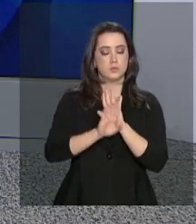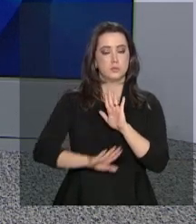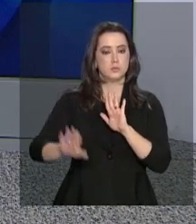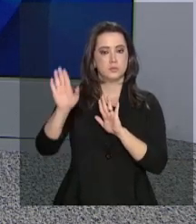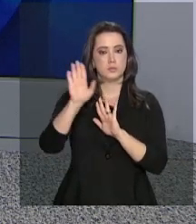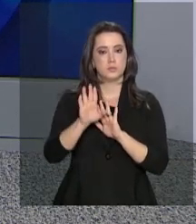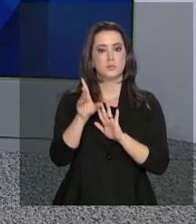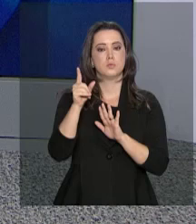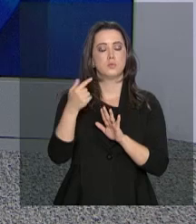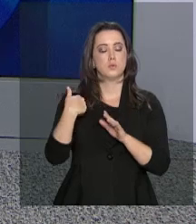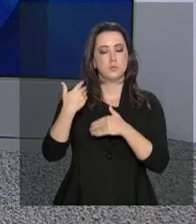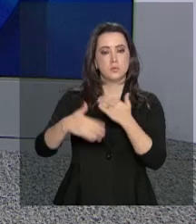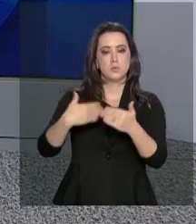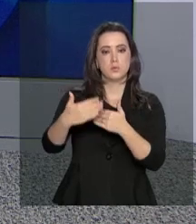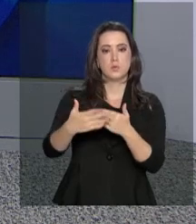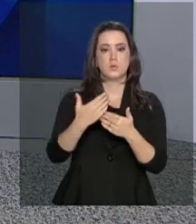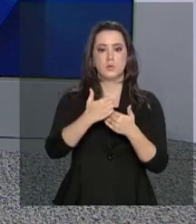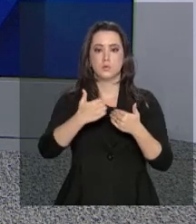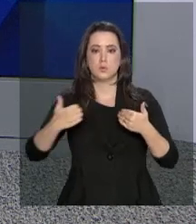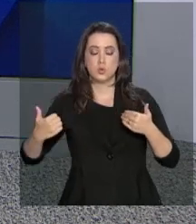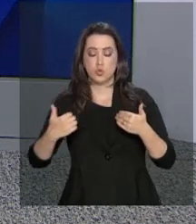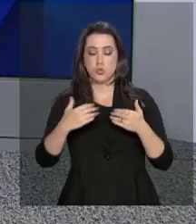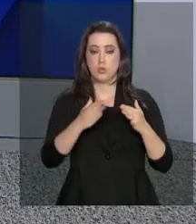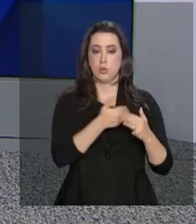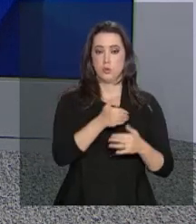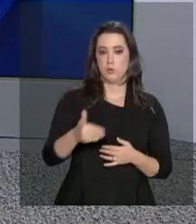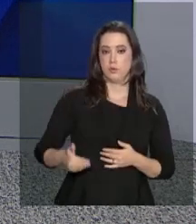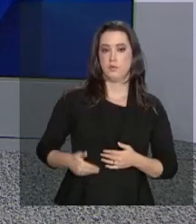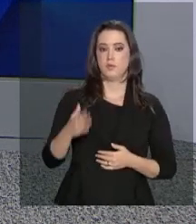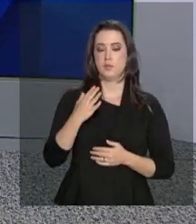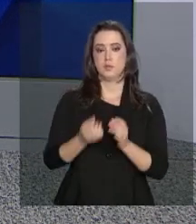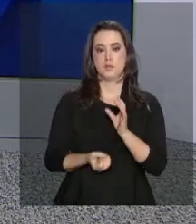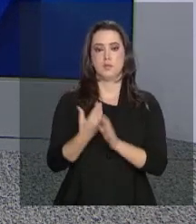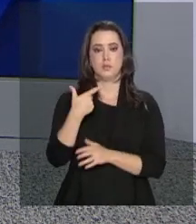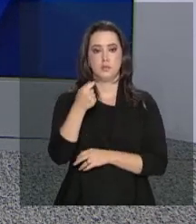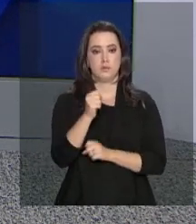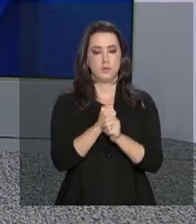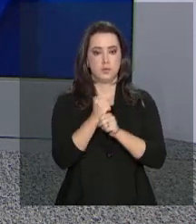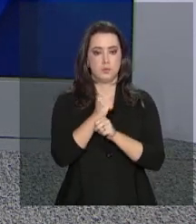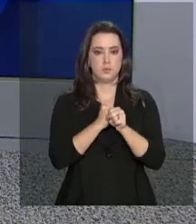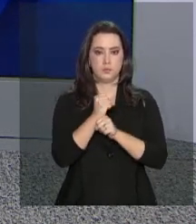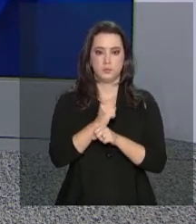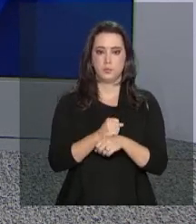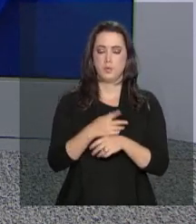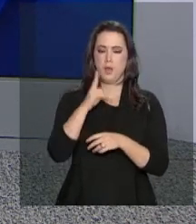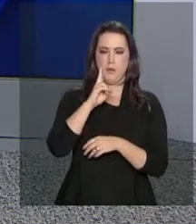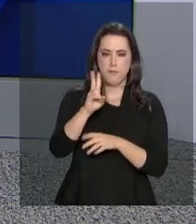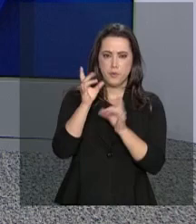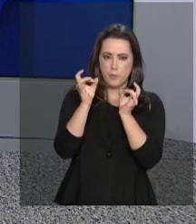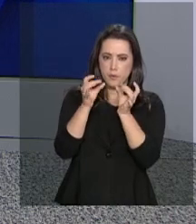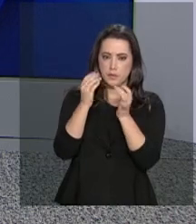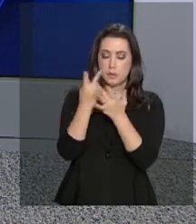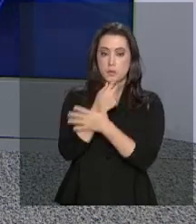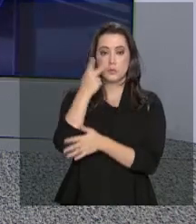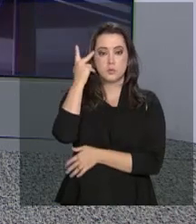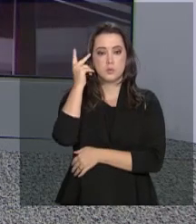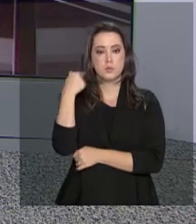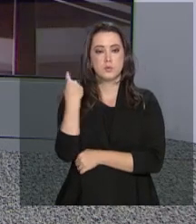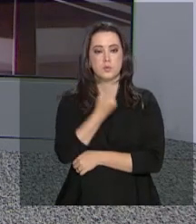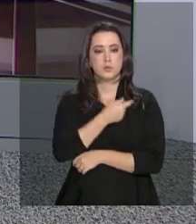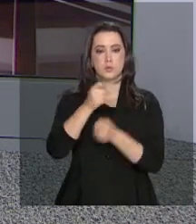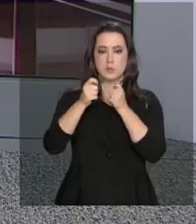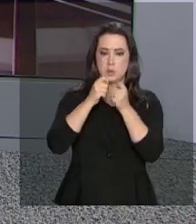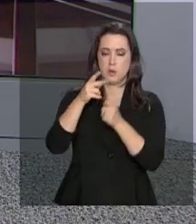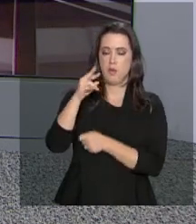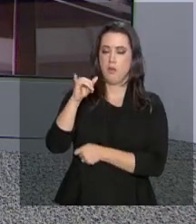Programa Nacional de Desestatização, criado há mais de 20 anos. Quem acompanhou o leilão realizado em São Paulo foi o nosso